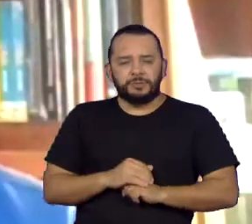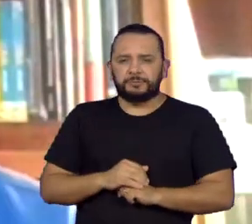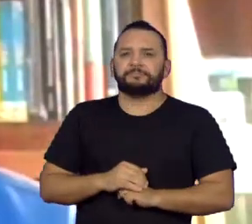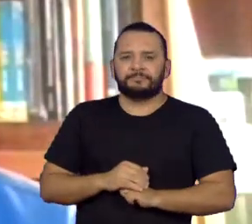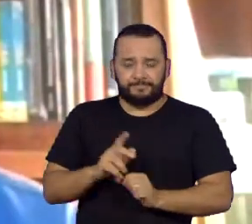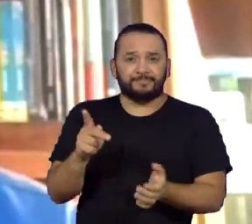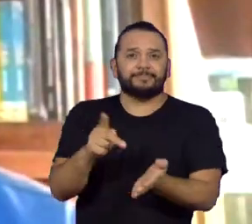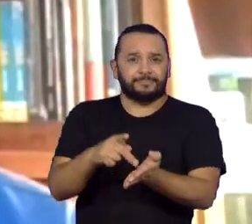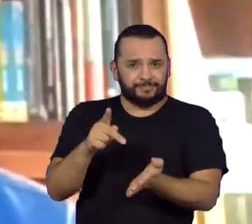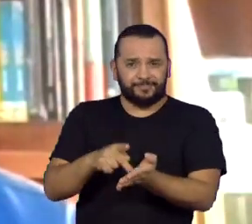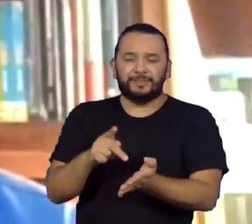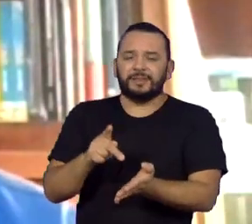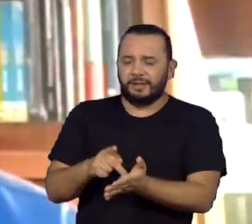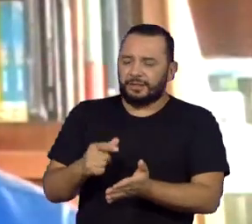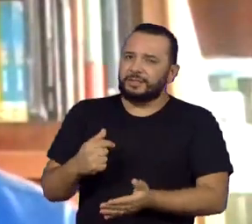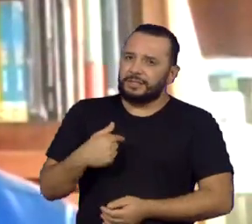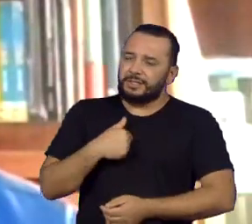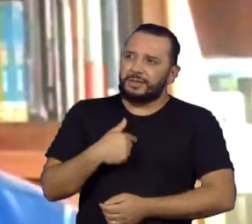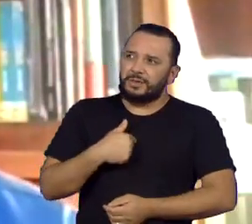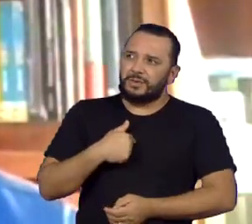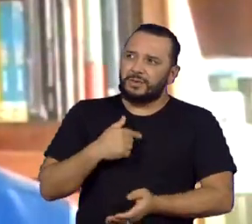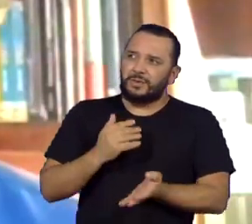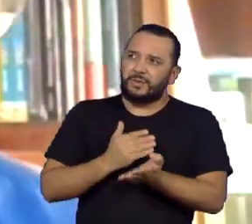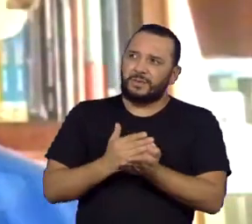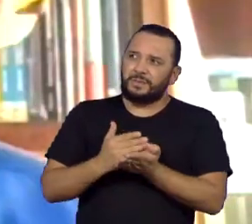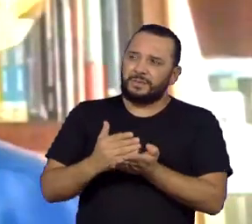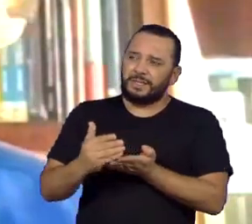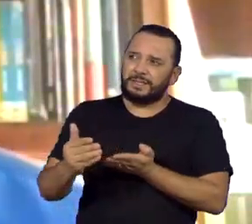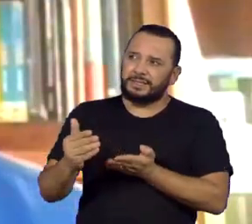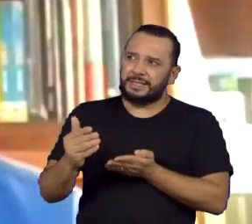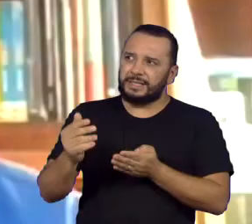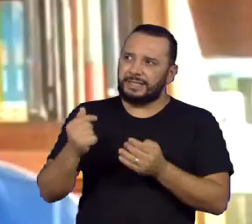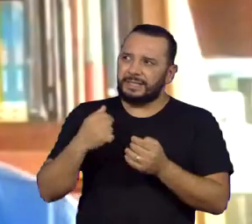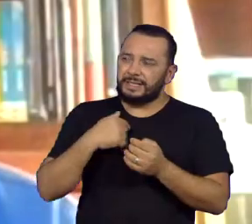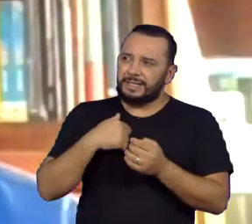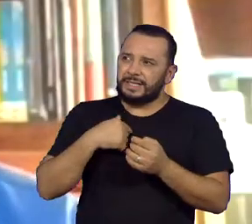Pois é, foi ali que eu comecei a perceber que